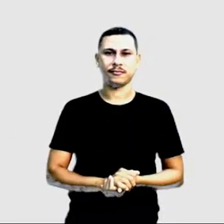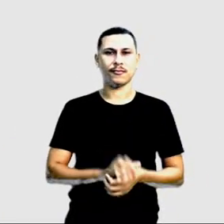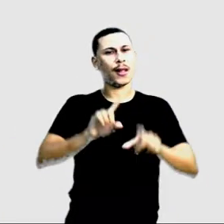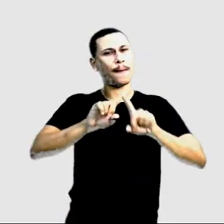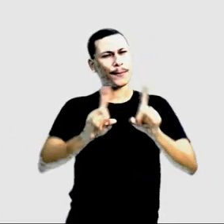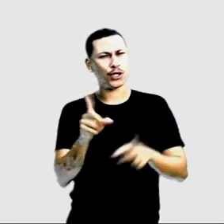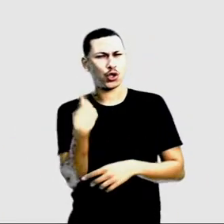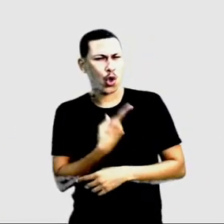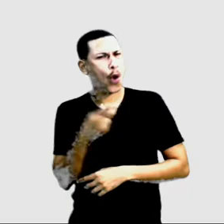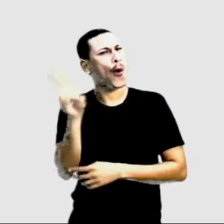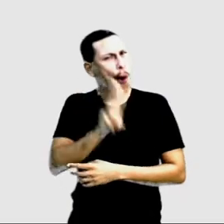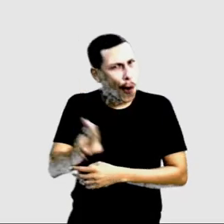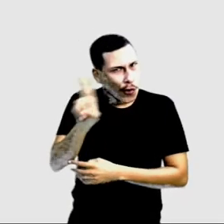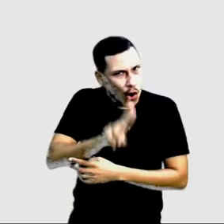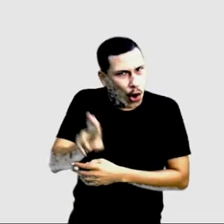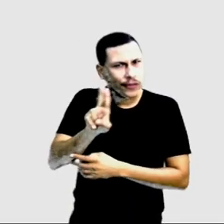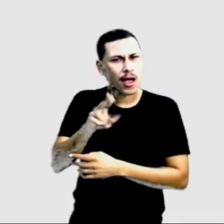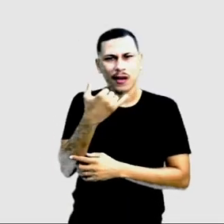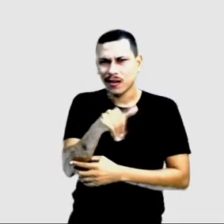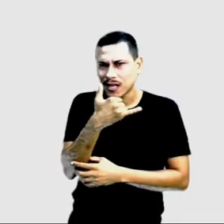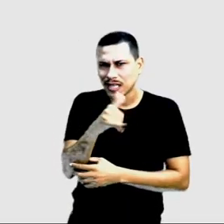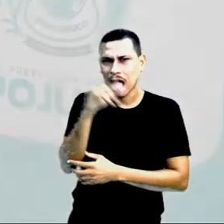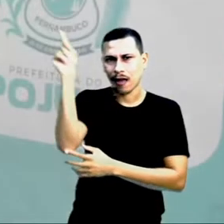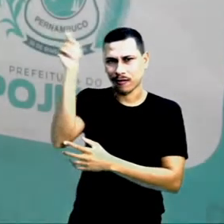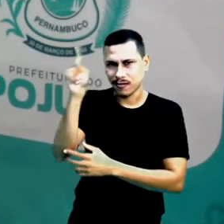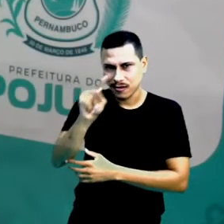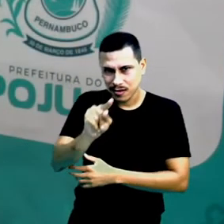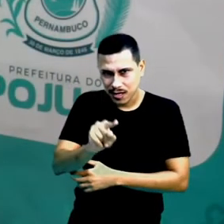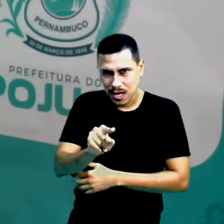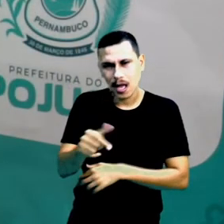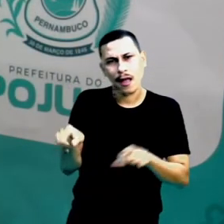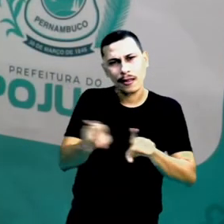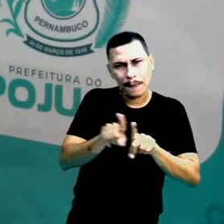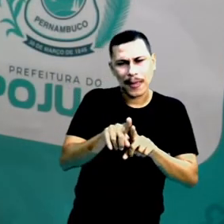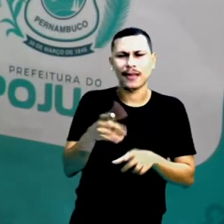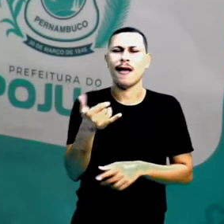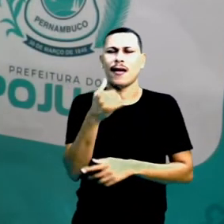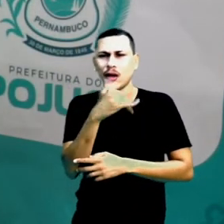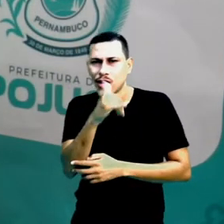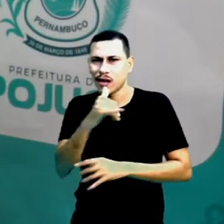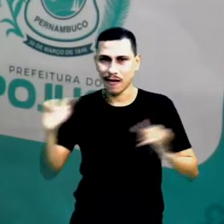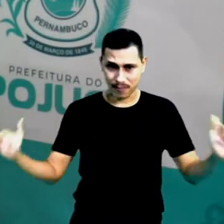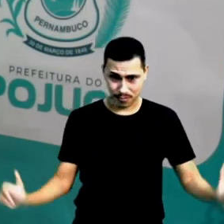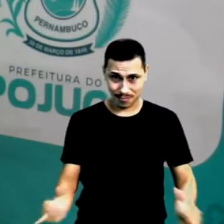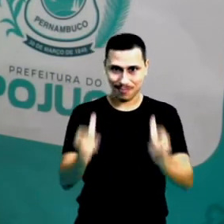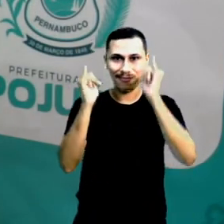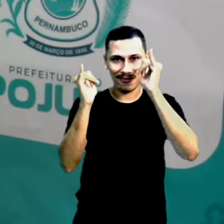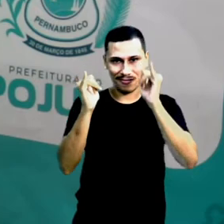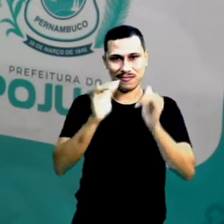a gente utiliza muito a energia elétrica das usinas hidrelétricas.